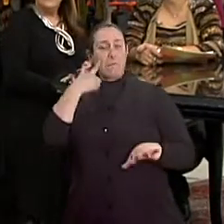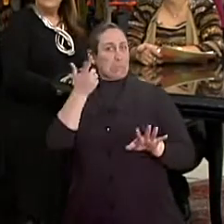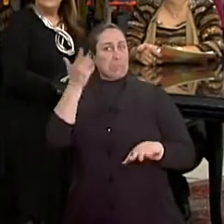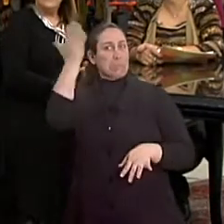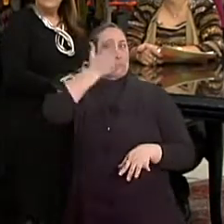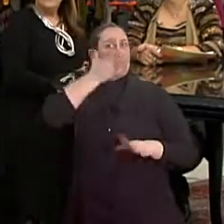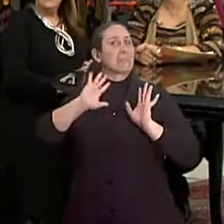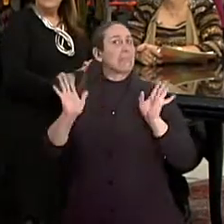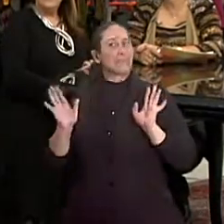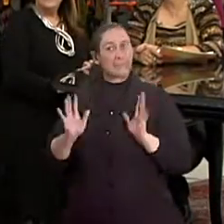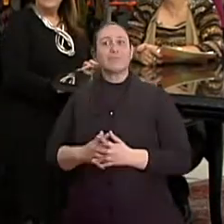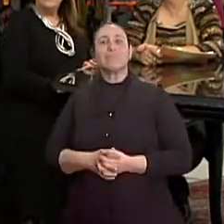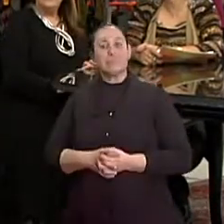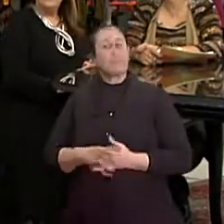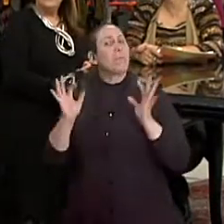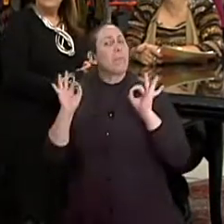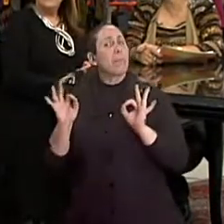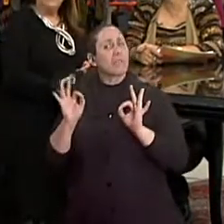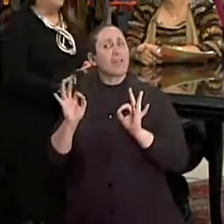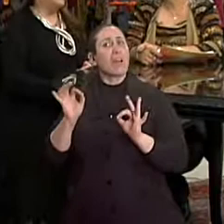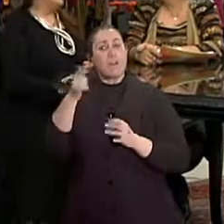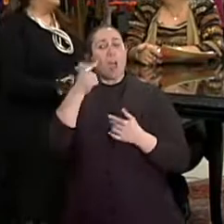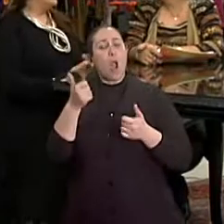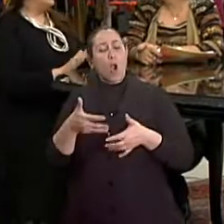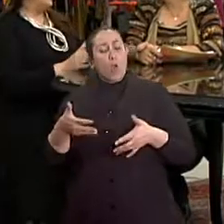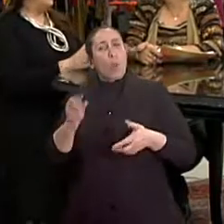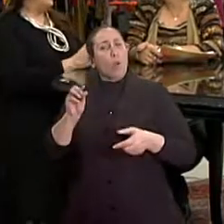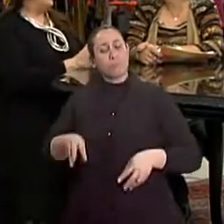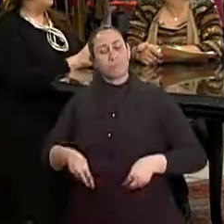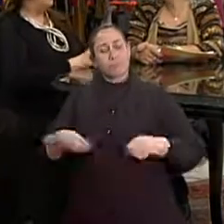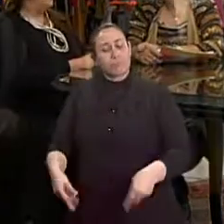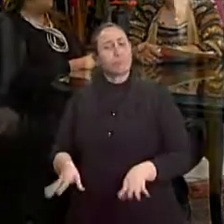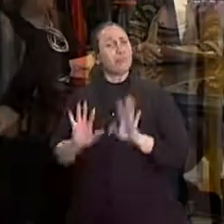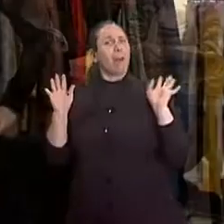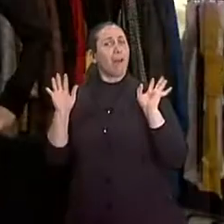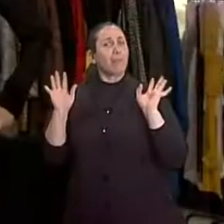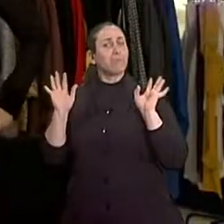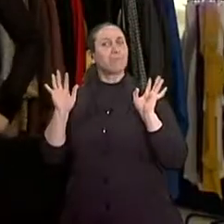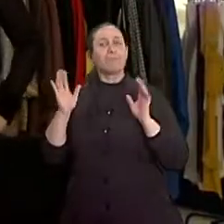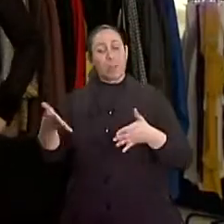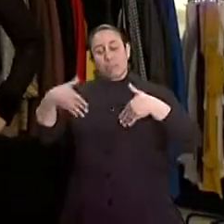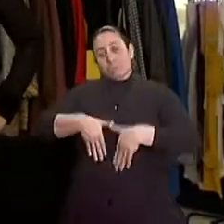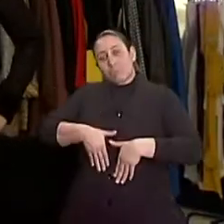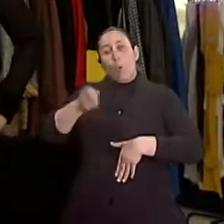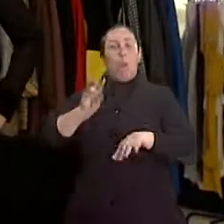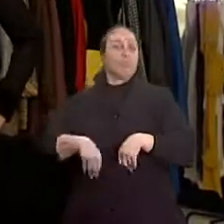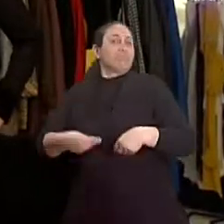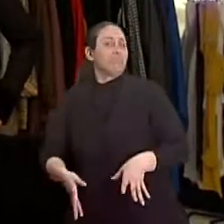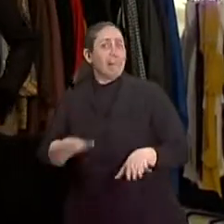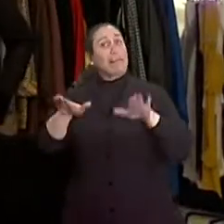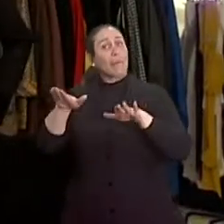Ó, perfeito, perfeito. Engordou um pouquinho, então, assim, põe a blusa para fora da saia. Sempre tem a possibilidade de se tapar aquilo que não pode